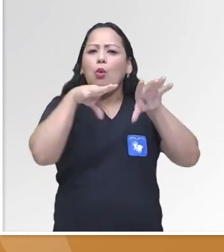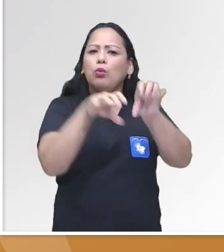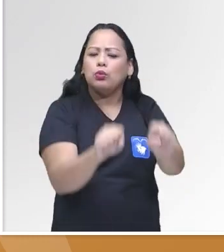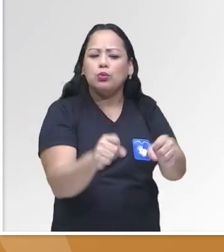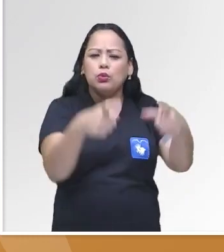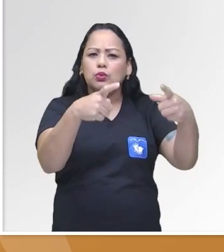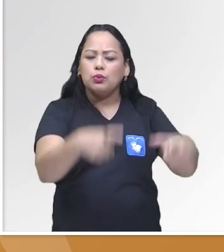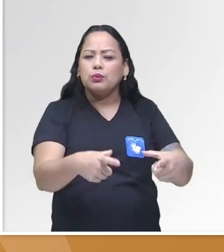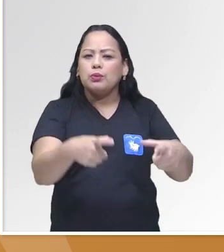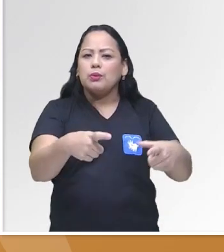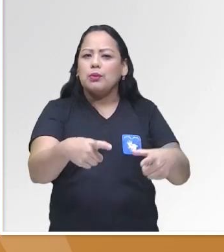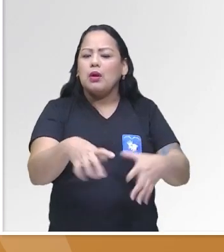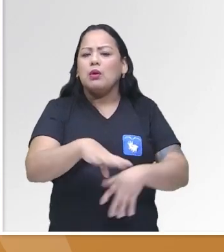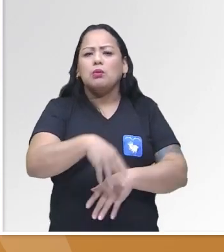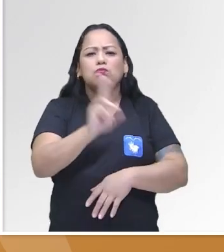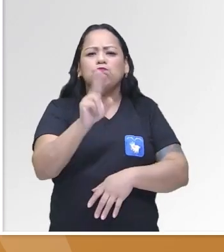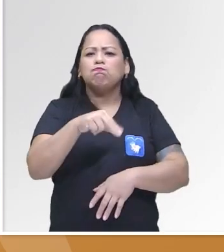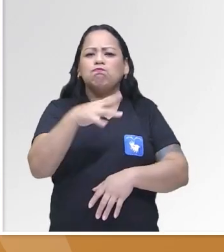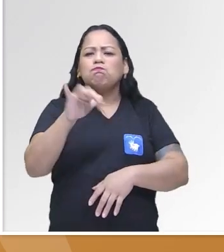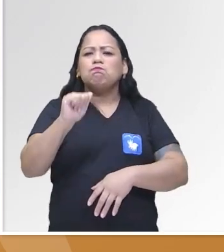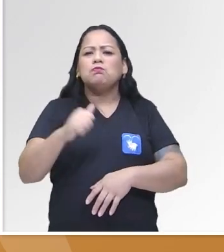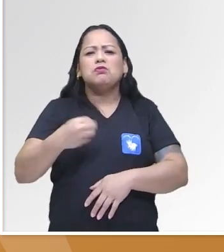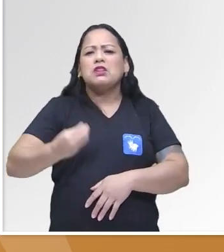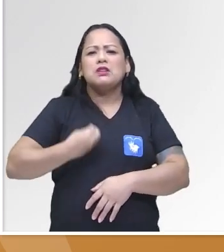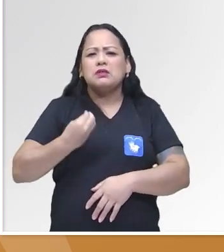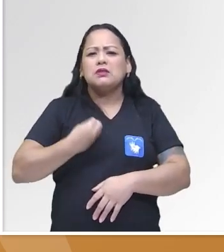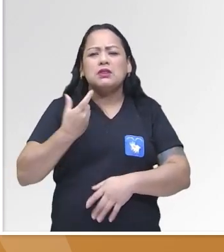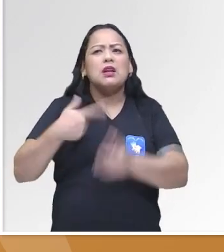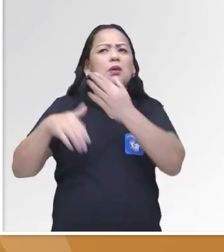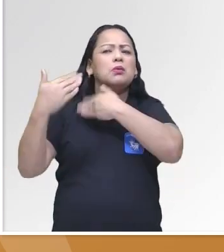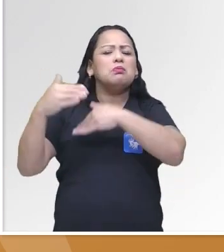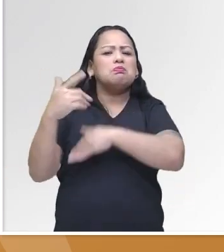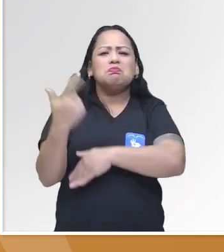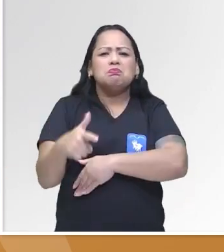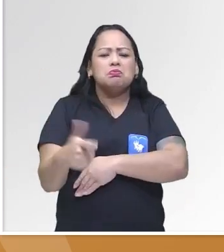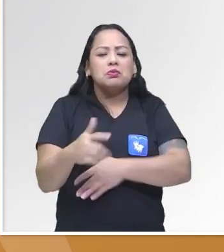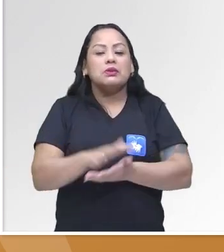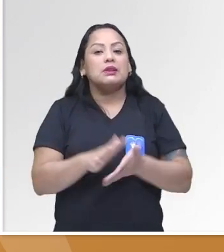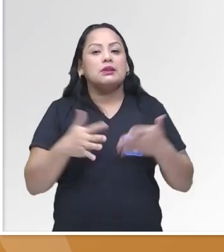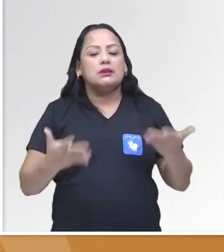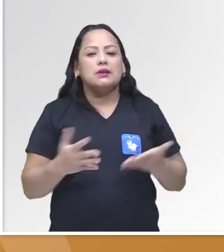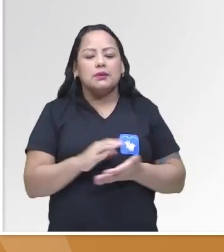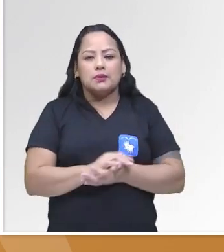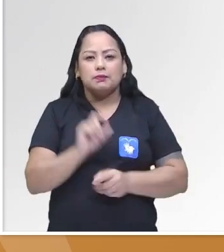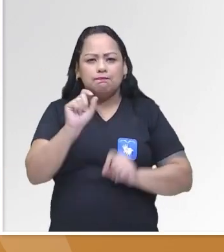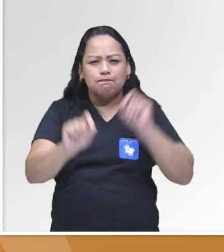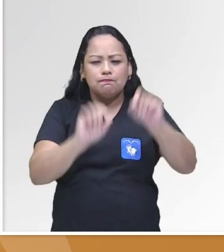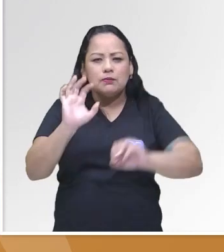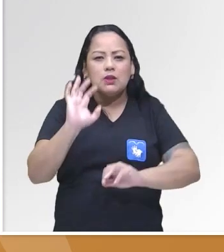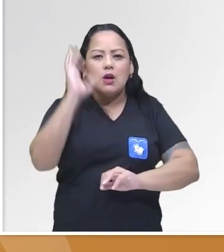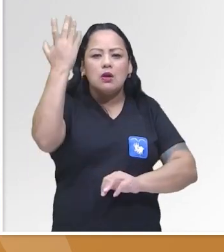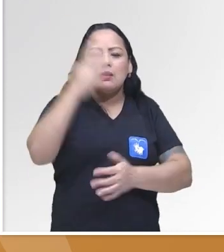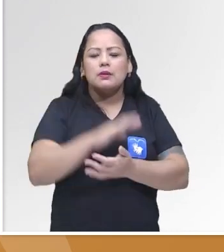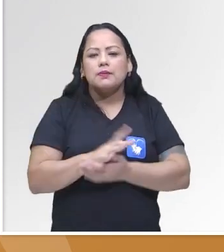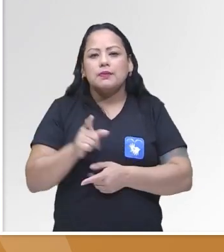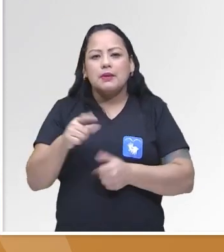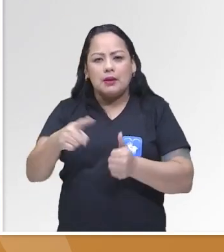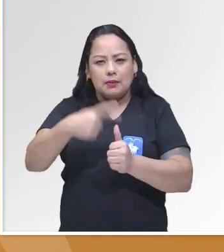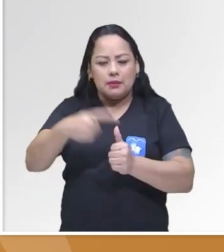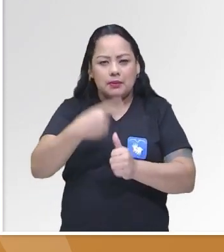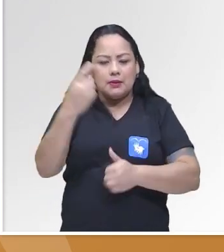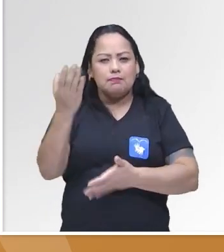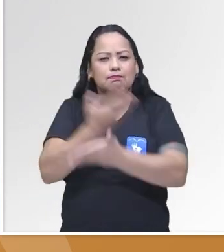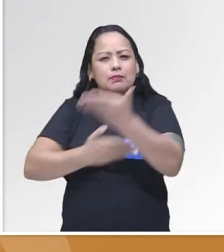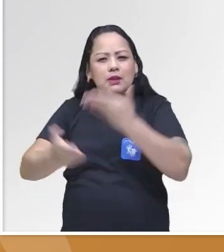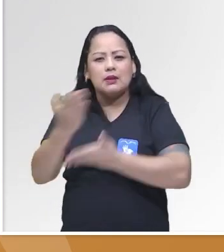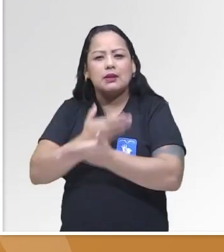terras onde nunca estiveram antes. Então, olha só o que vai acontecer aí. Vamos primeiro falar dessa